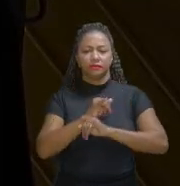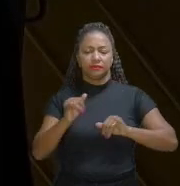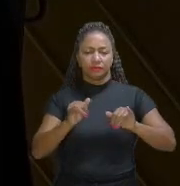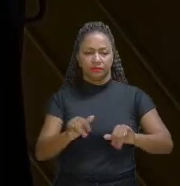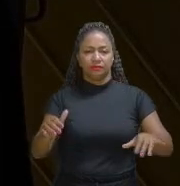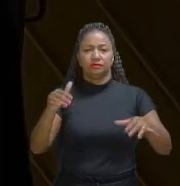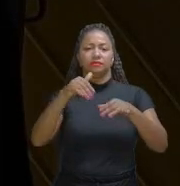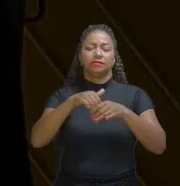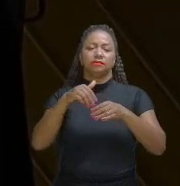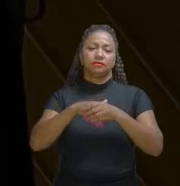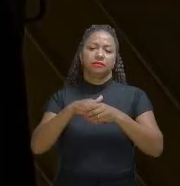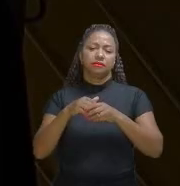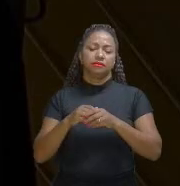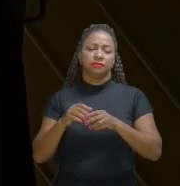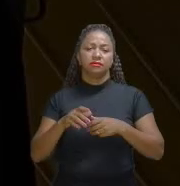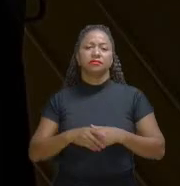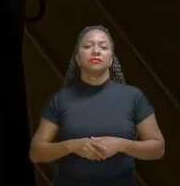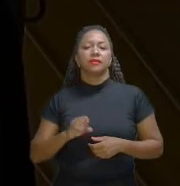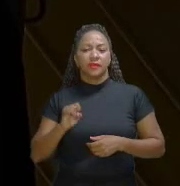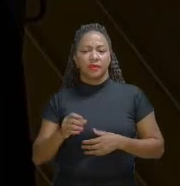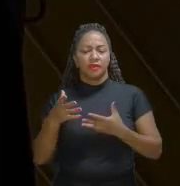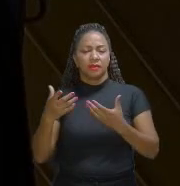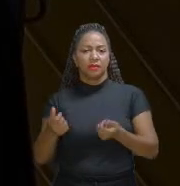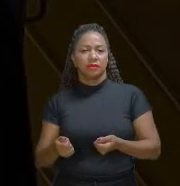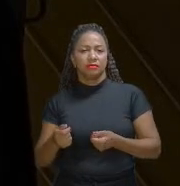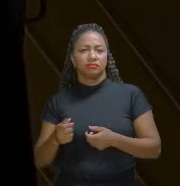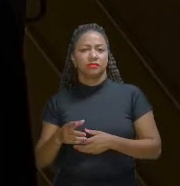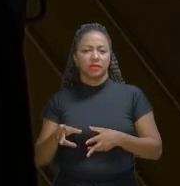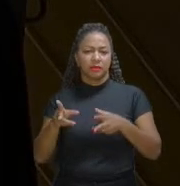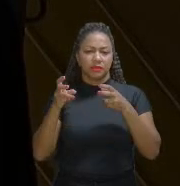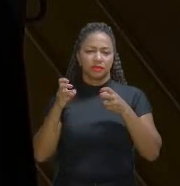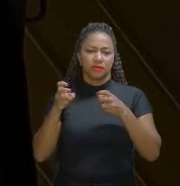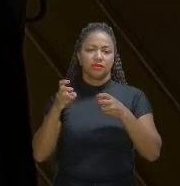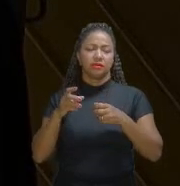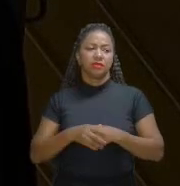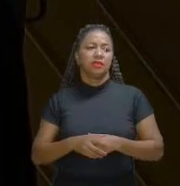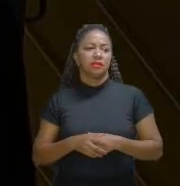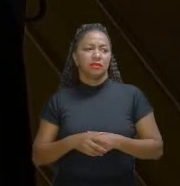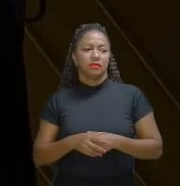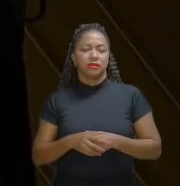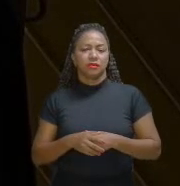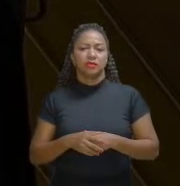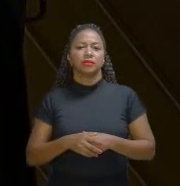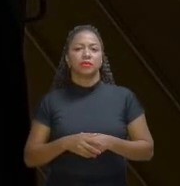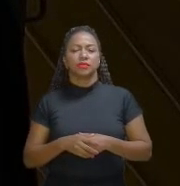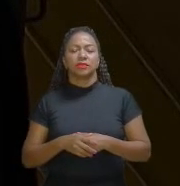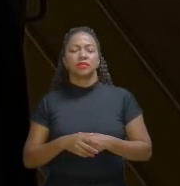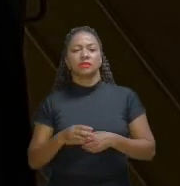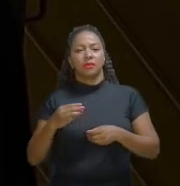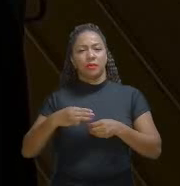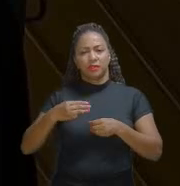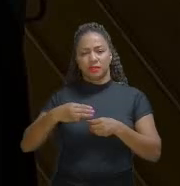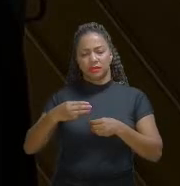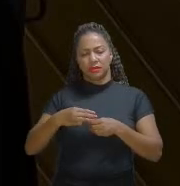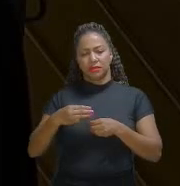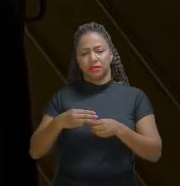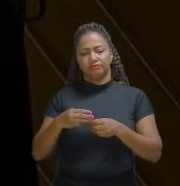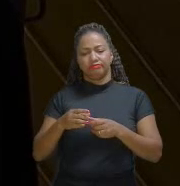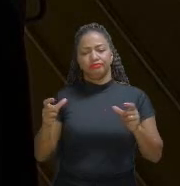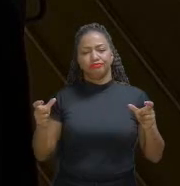eleitoral, especialmente se considerarmos, e temos que considerar em toda a extensão do caso, o município de pequeno